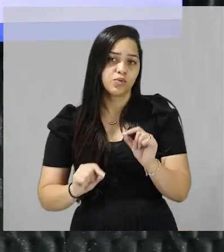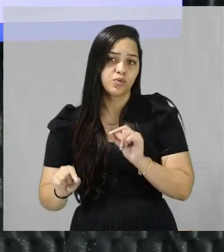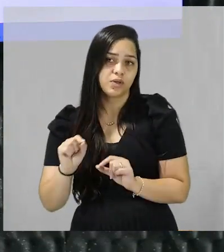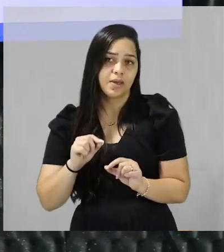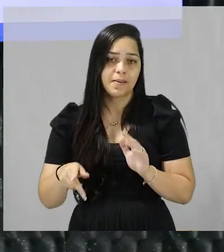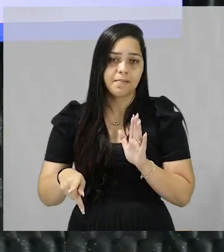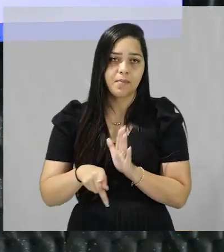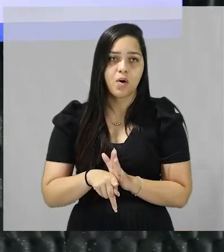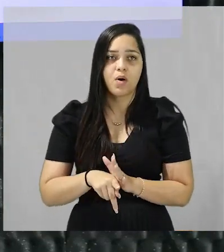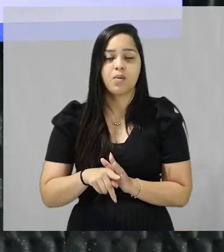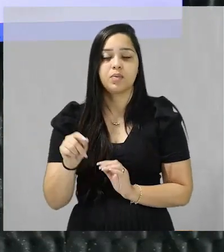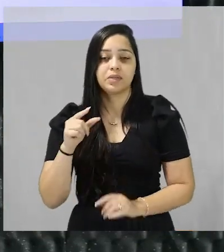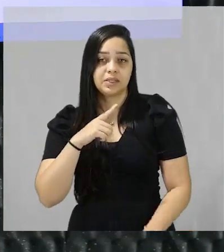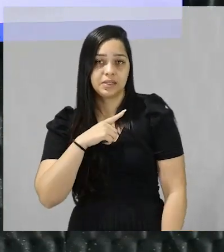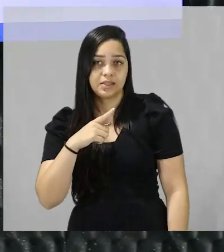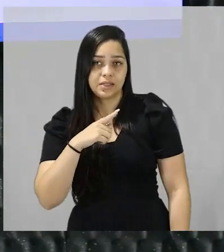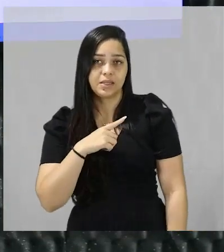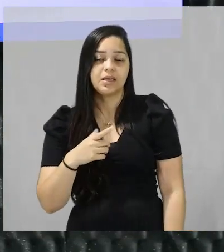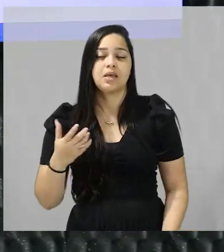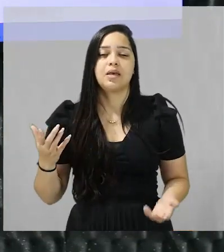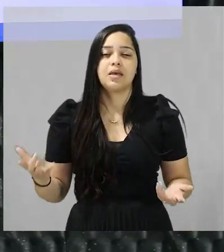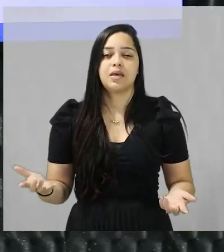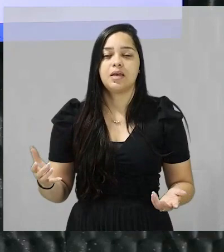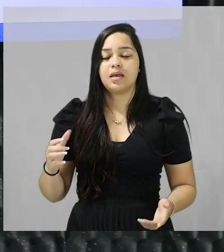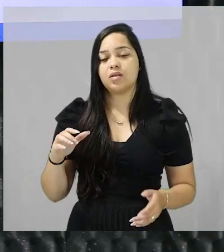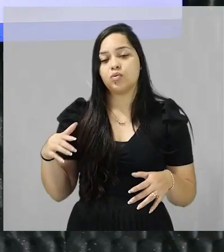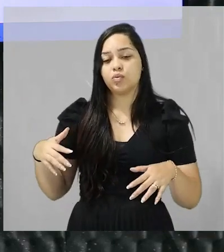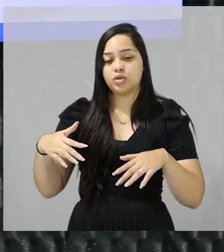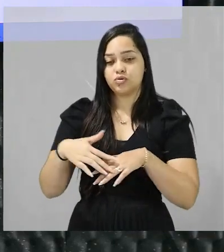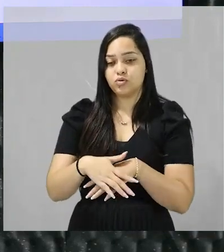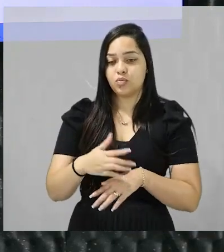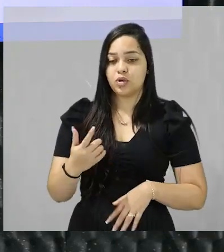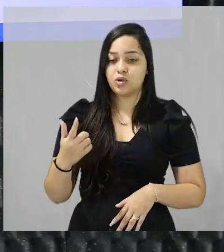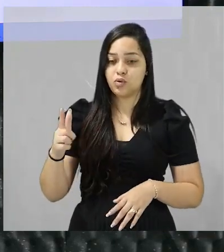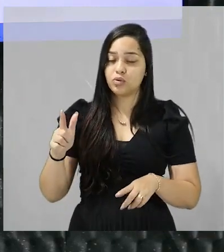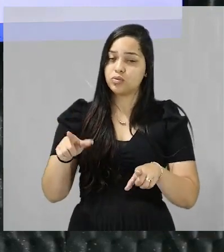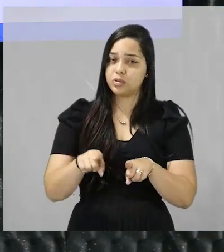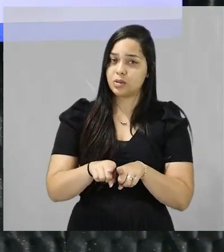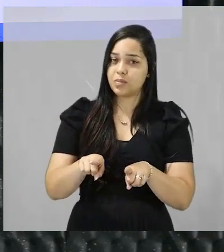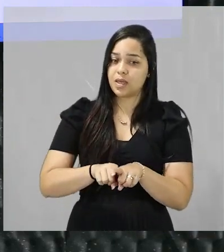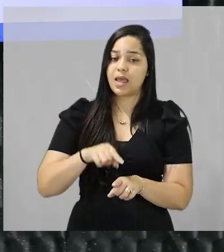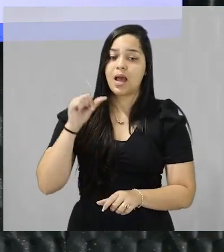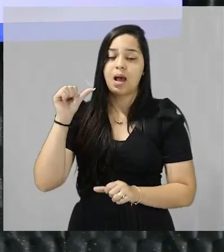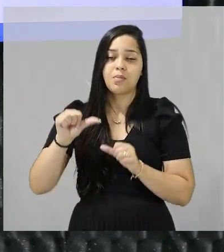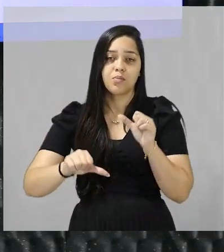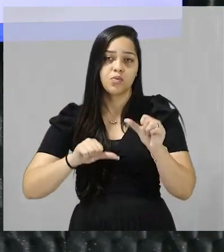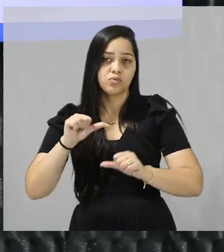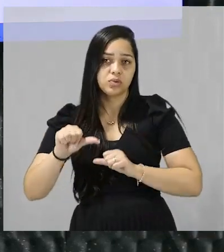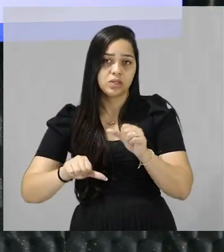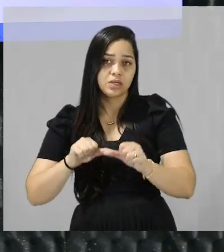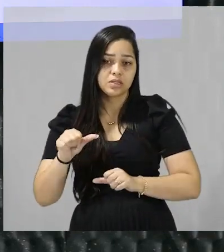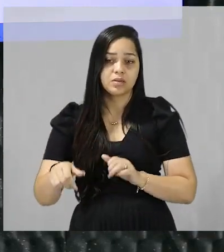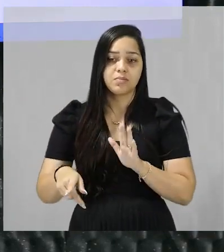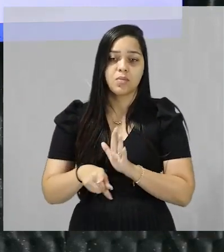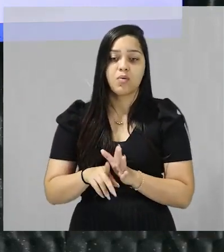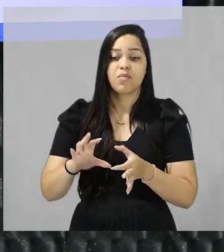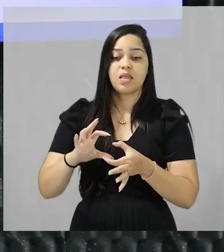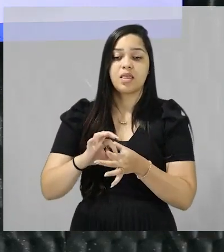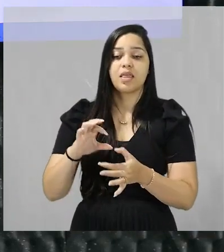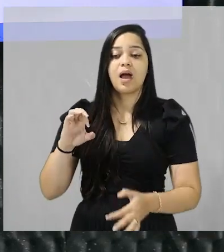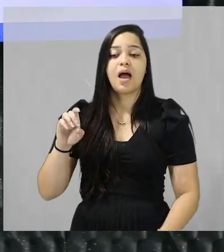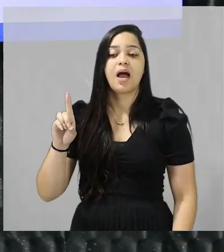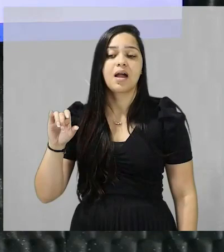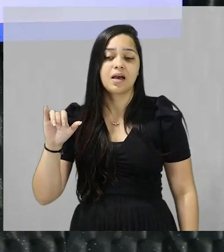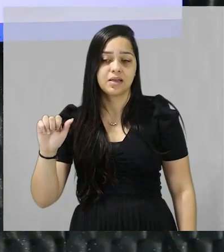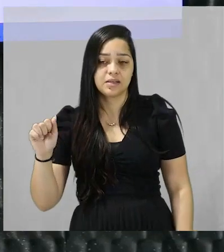nessa interconversão de um isômero em outro, a mudança da cadeia. Então,